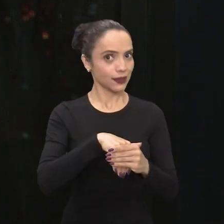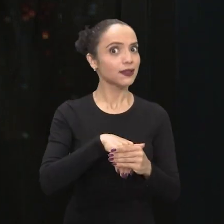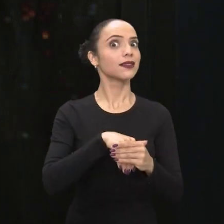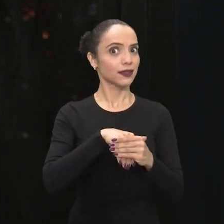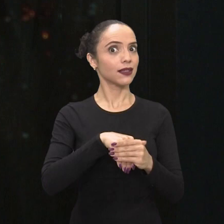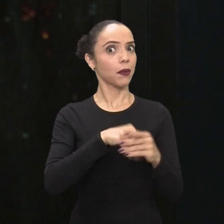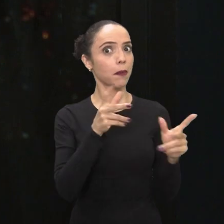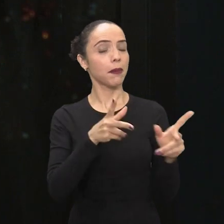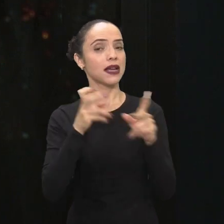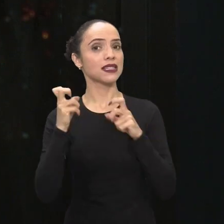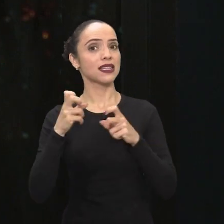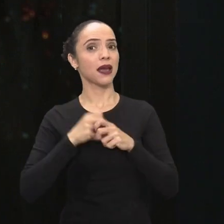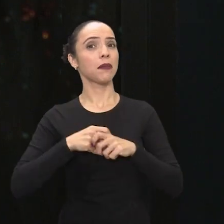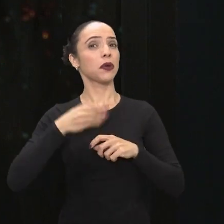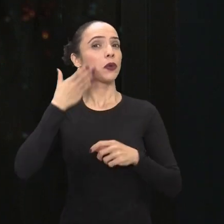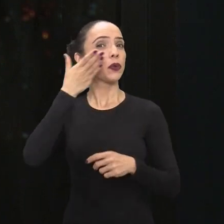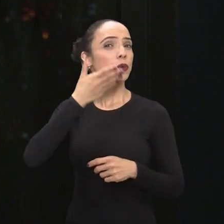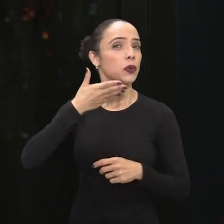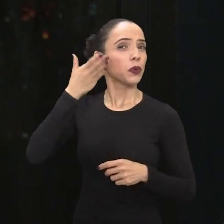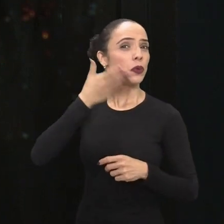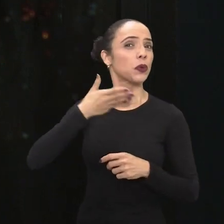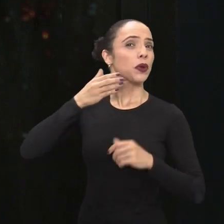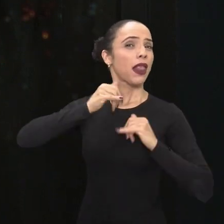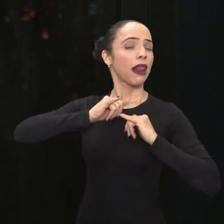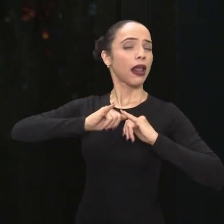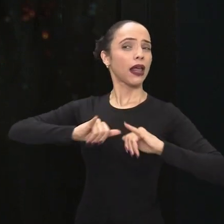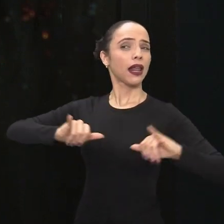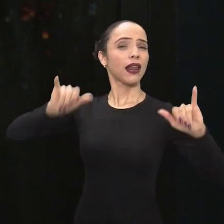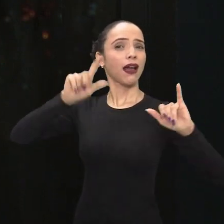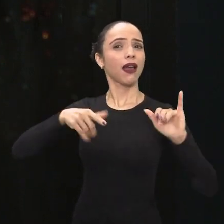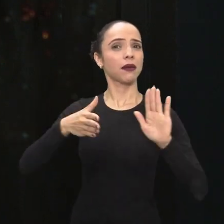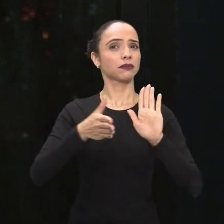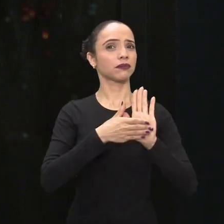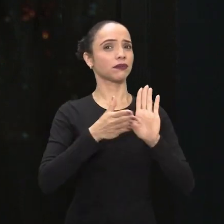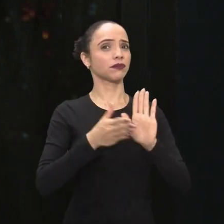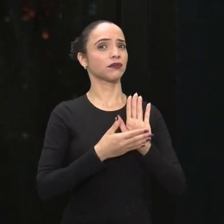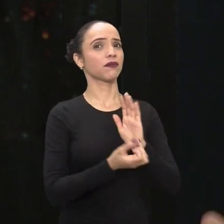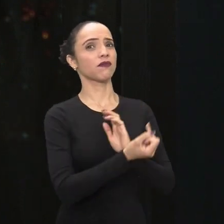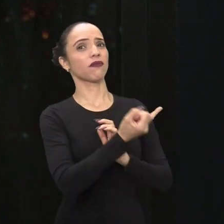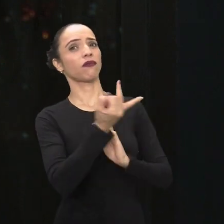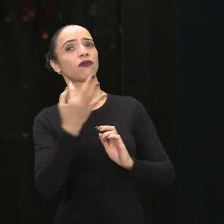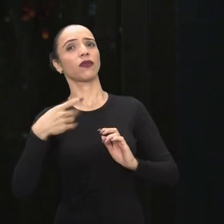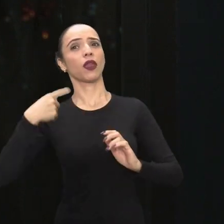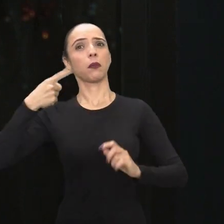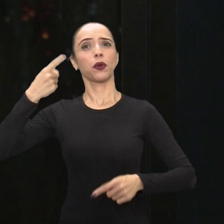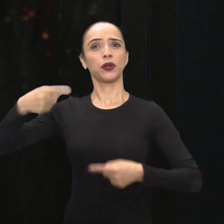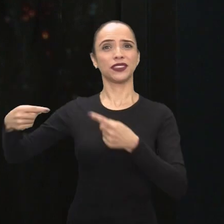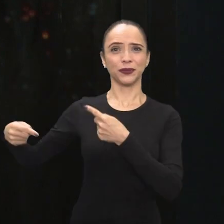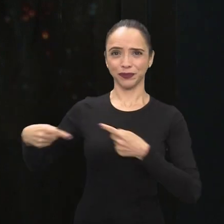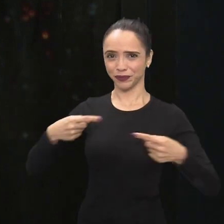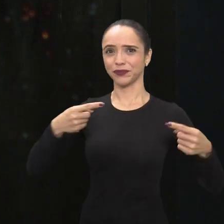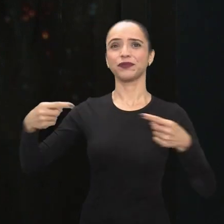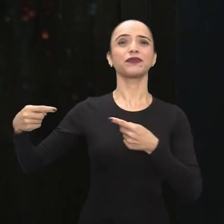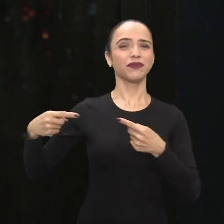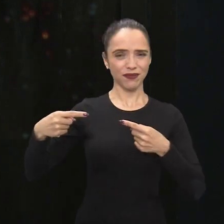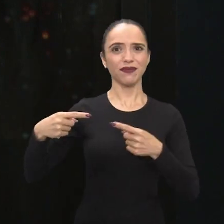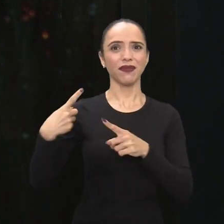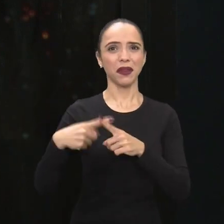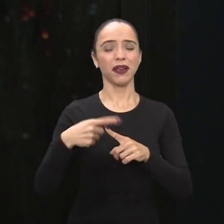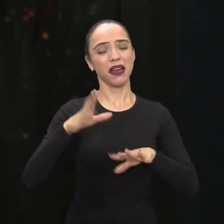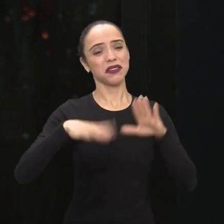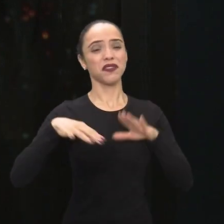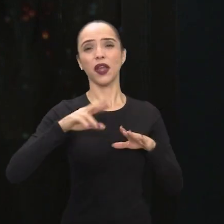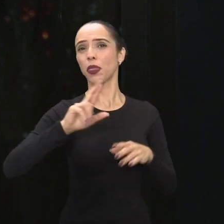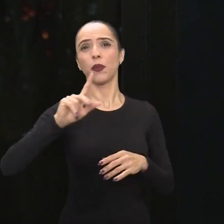muito forte de propostas que são propostas de aumento do politivismo talvez não é nem muito da Cerrado